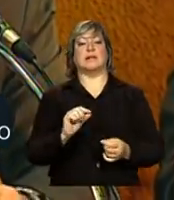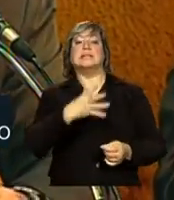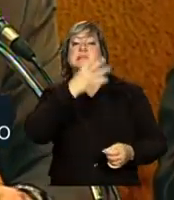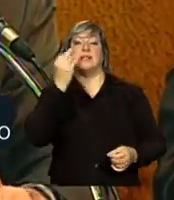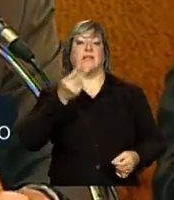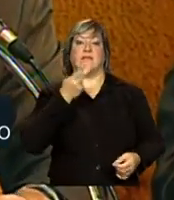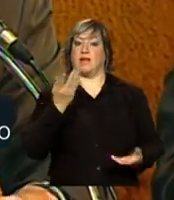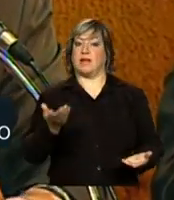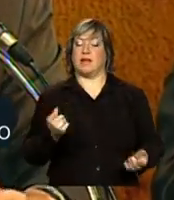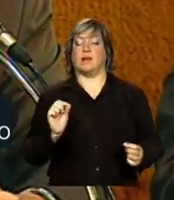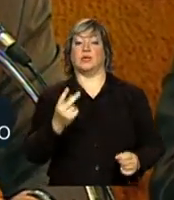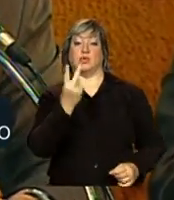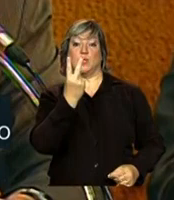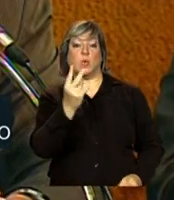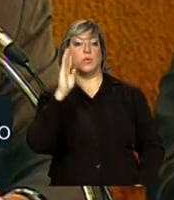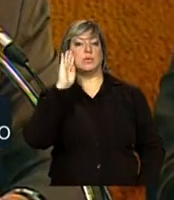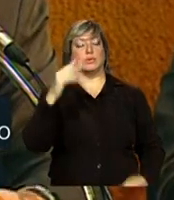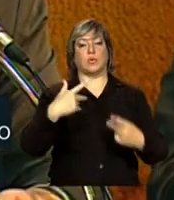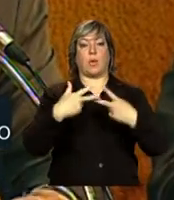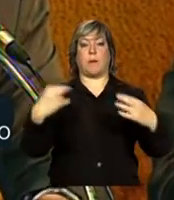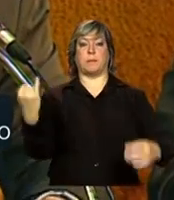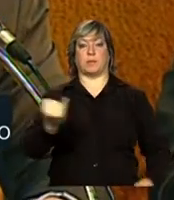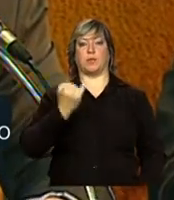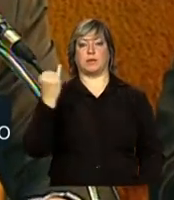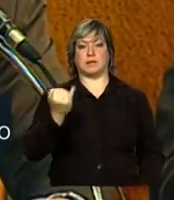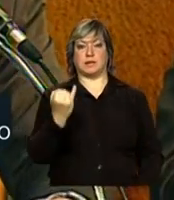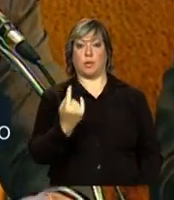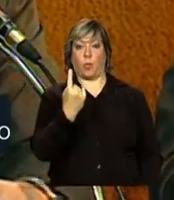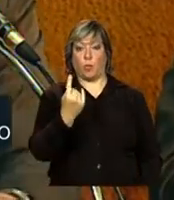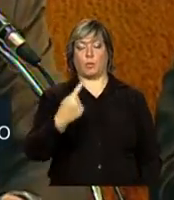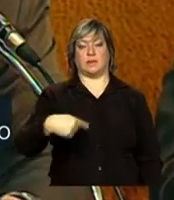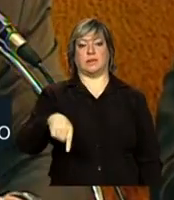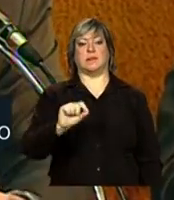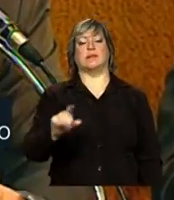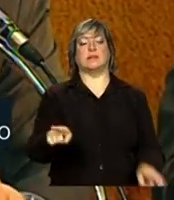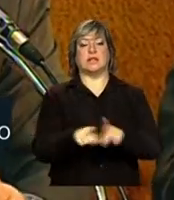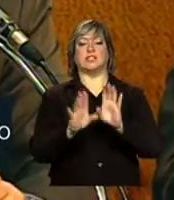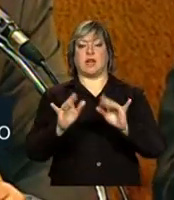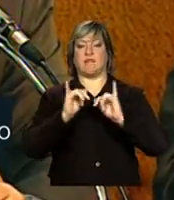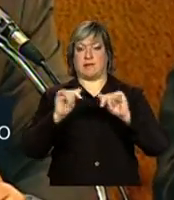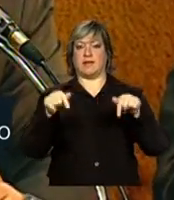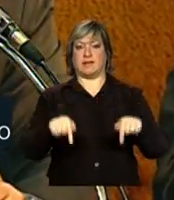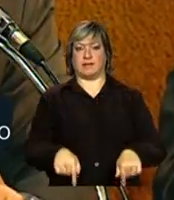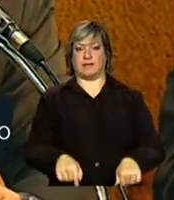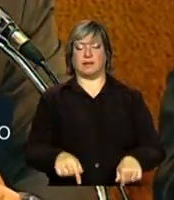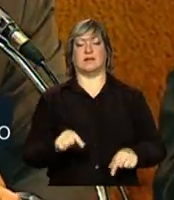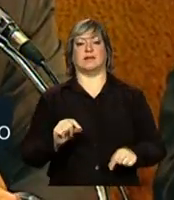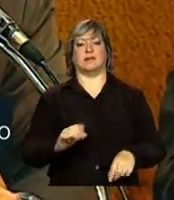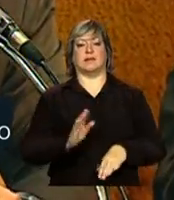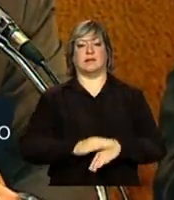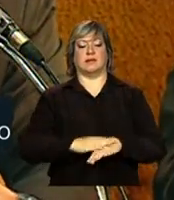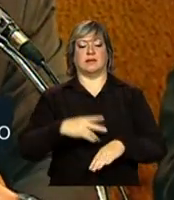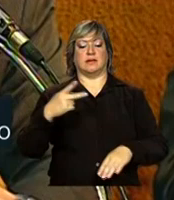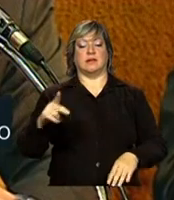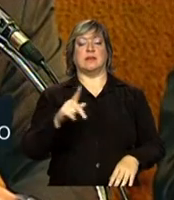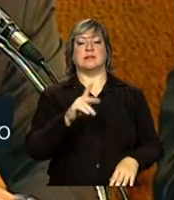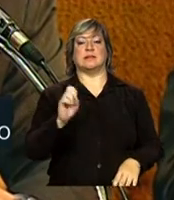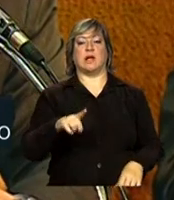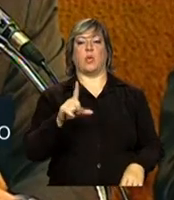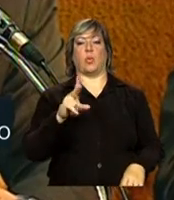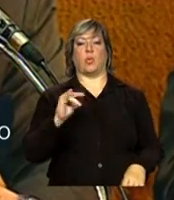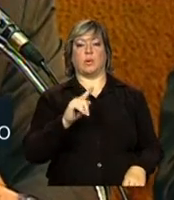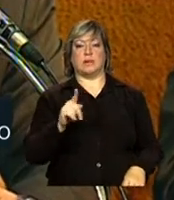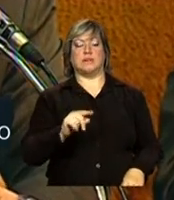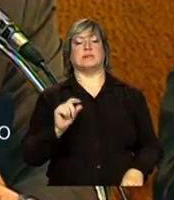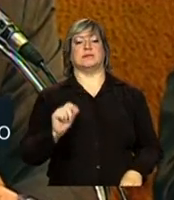especial a dois fatos importantes um deles já também mencionado aqui pelo Dr José Lu pelo Embaixador